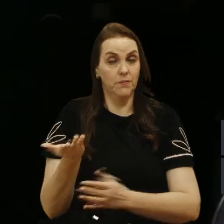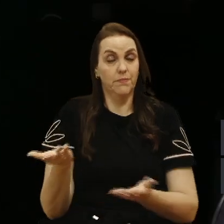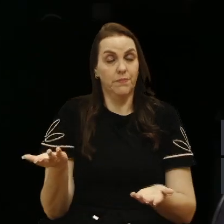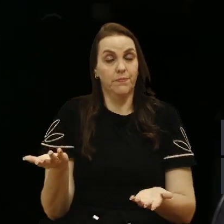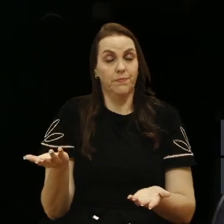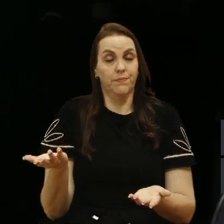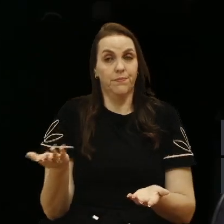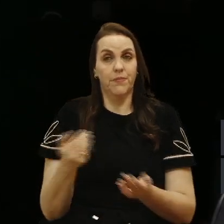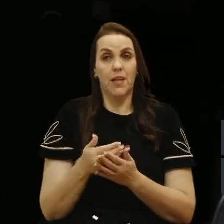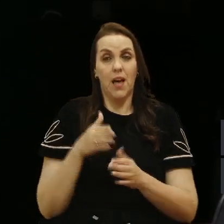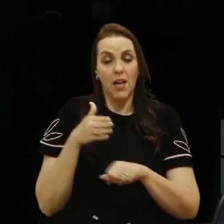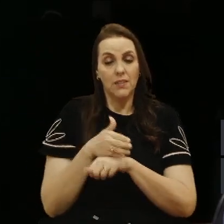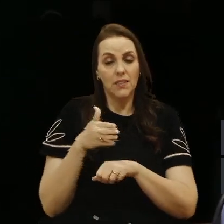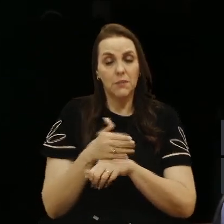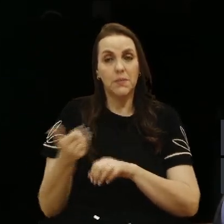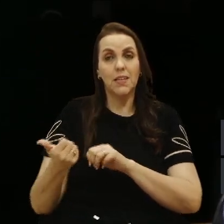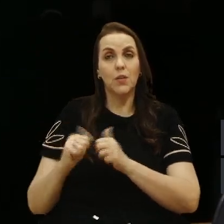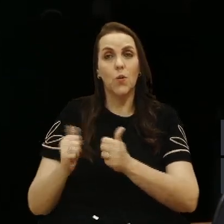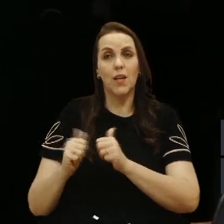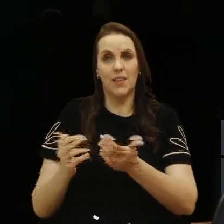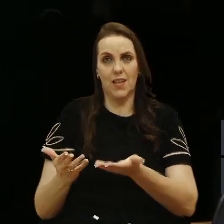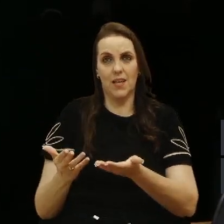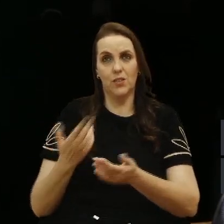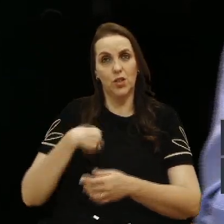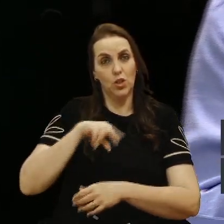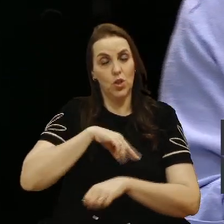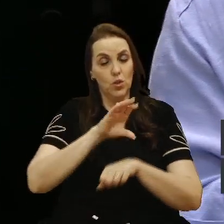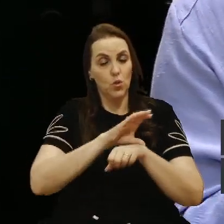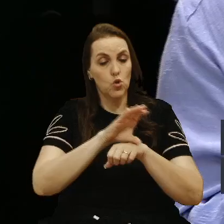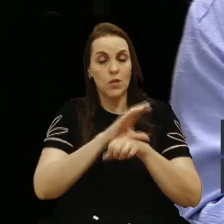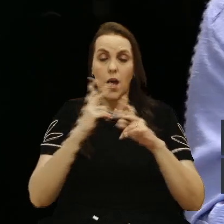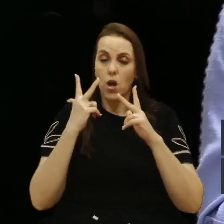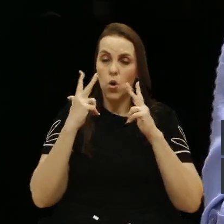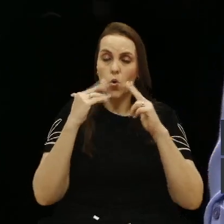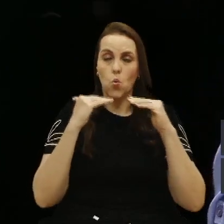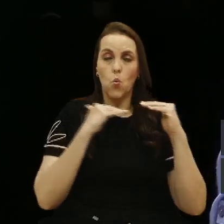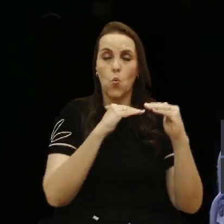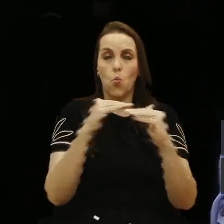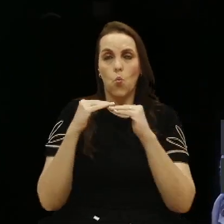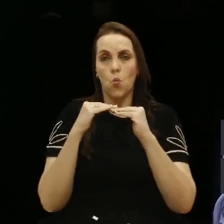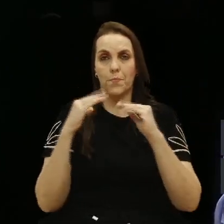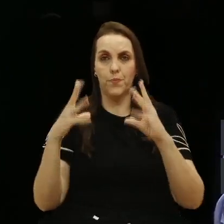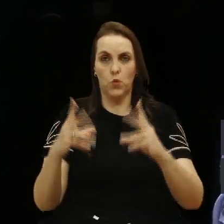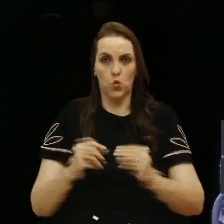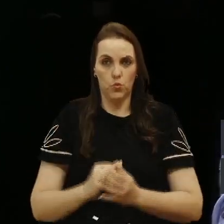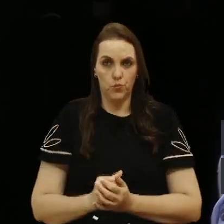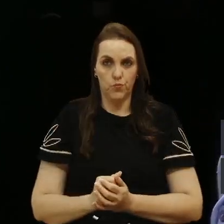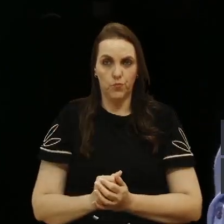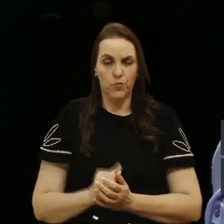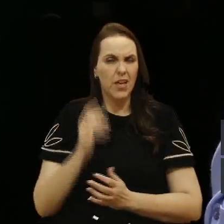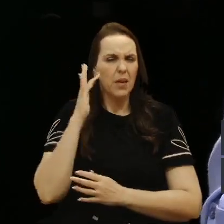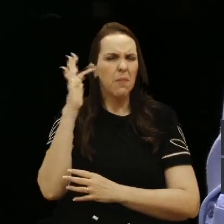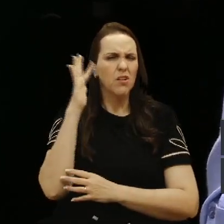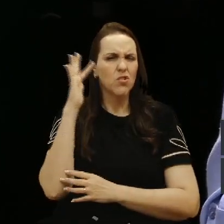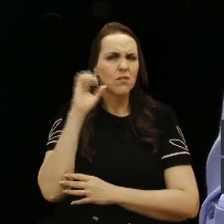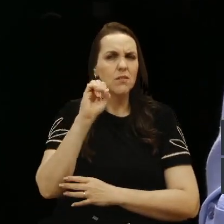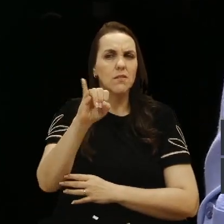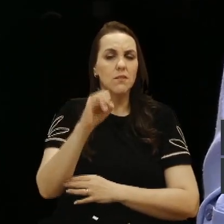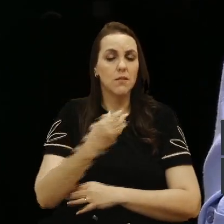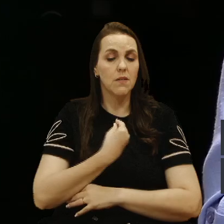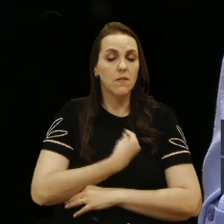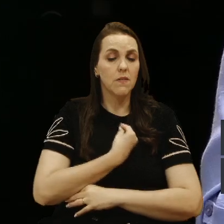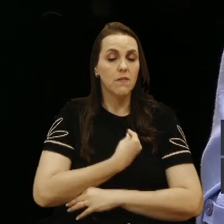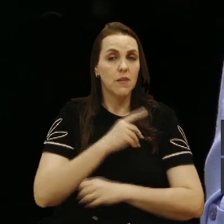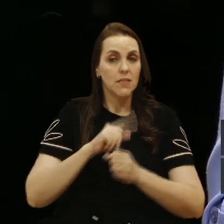qualidade, que deve ser, sim, segundo a nossa Constituição, igual para todos. Imaginemos se a gente vivesse numa cidade, num estado,